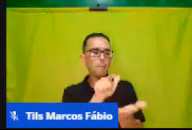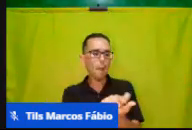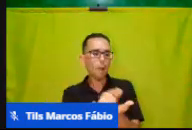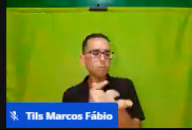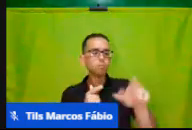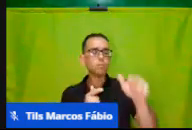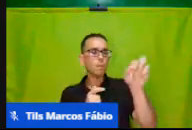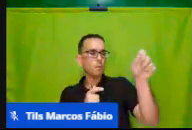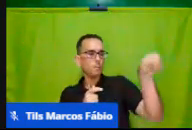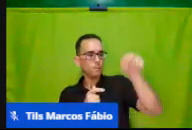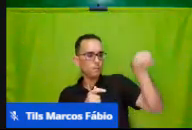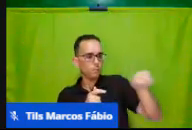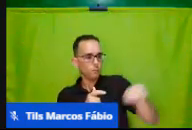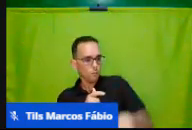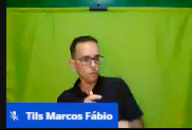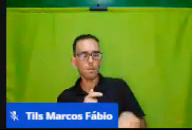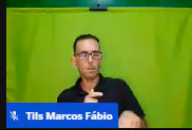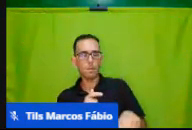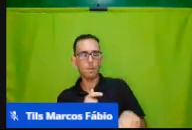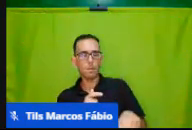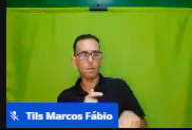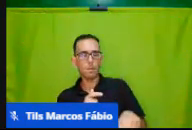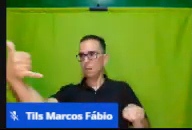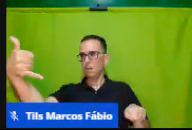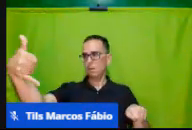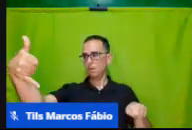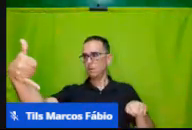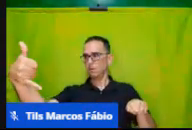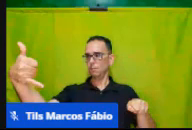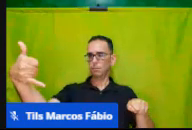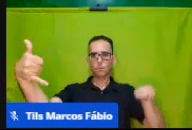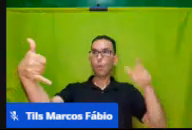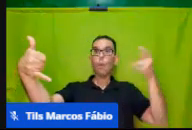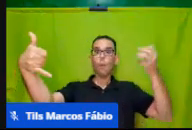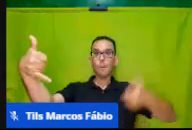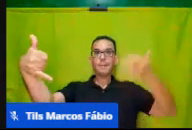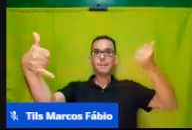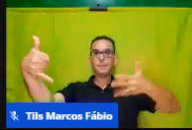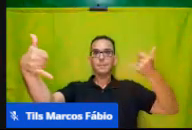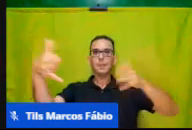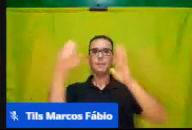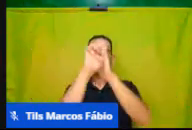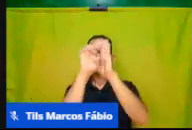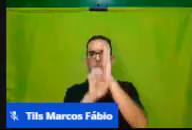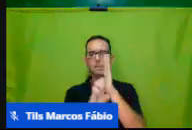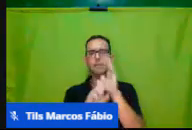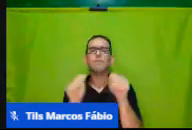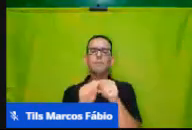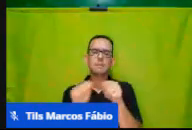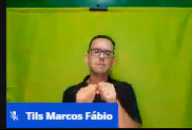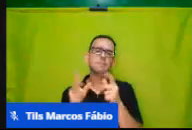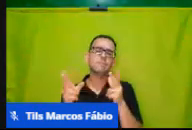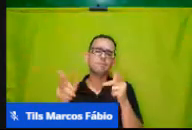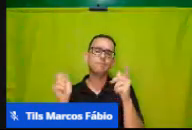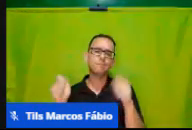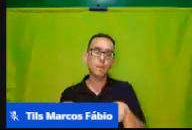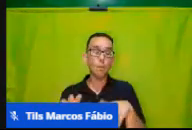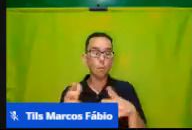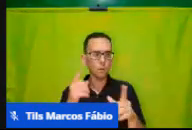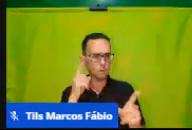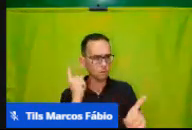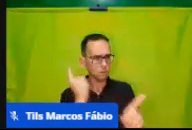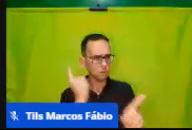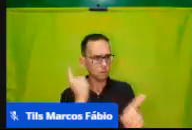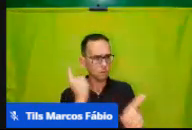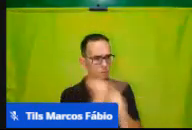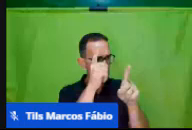escrevia lá o enunciado e, a partir disso, comentava o exercício, né? Eu comecei a fazer muito isso, e aí, quando eu descobri o PowerPoint, eu